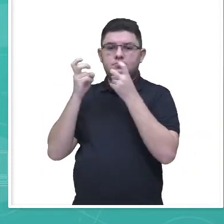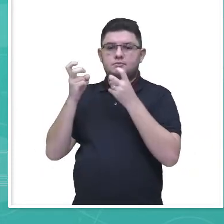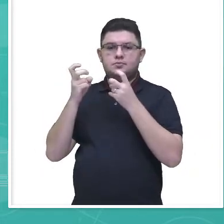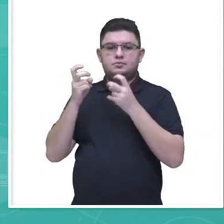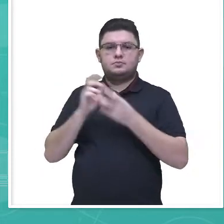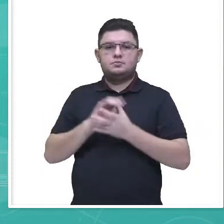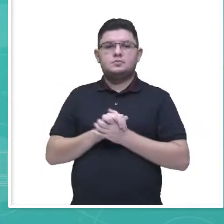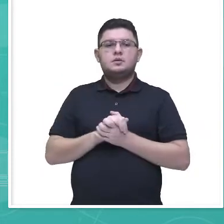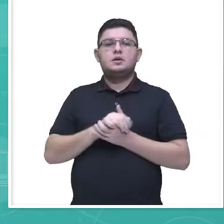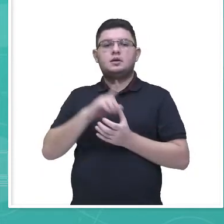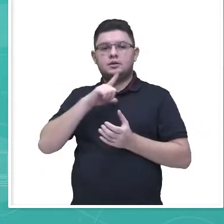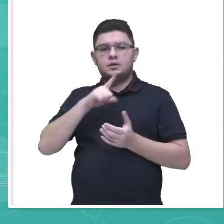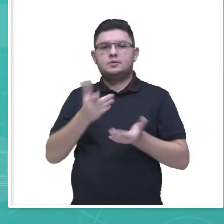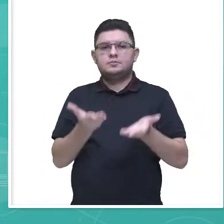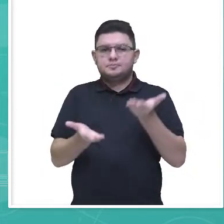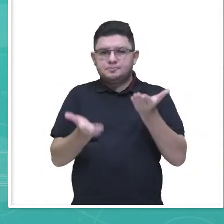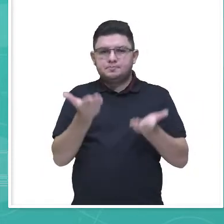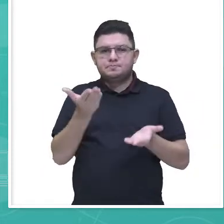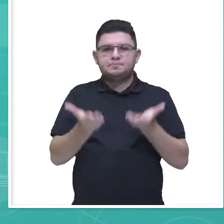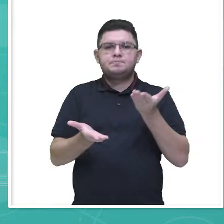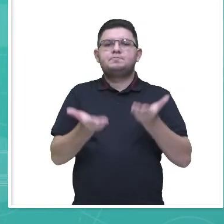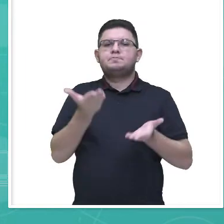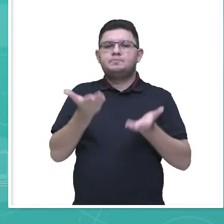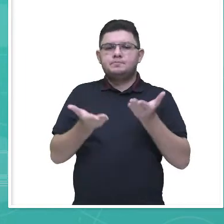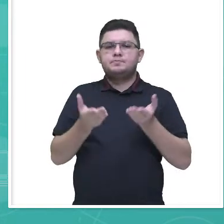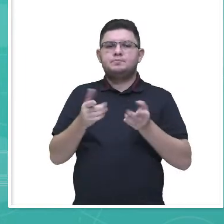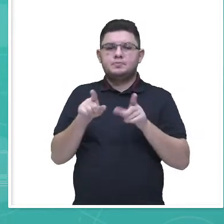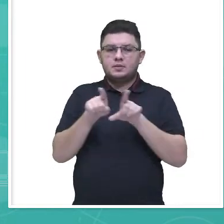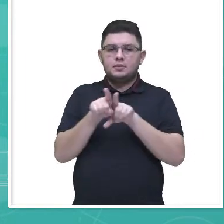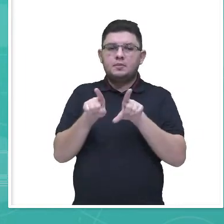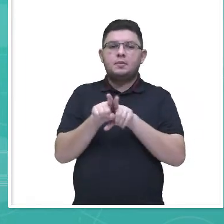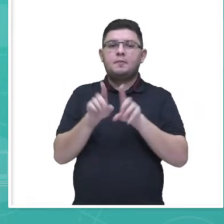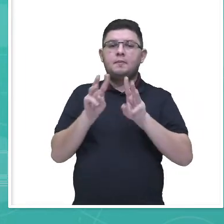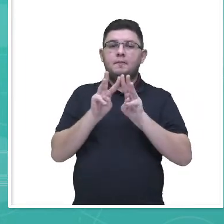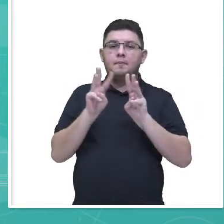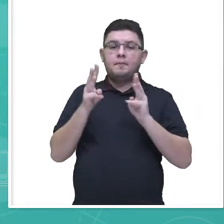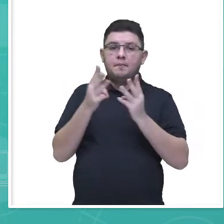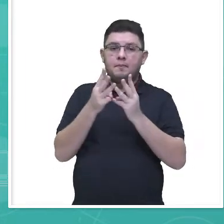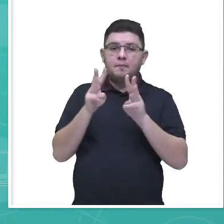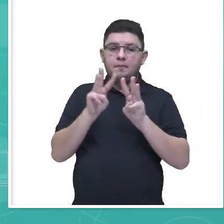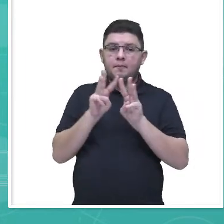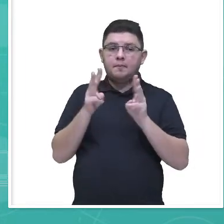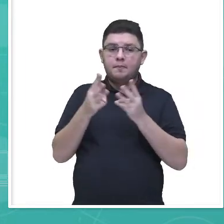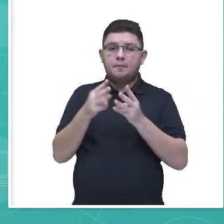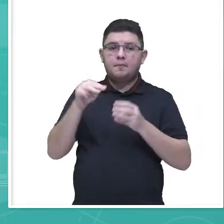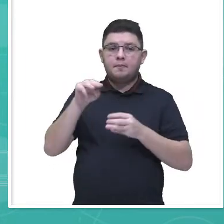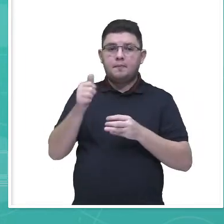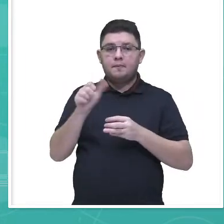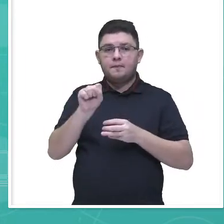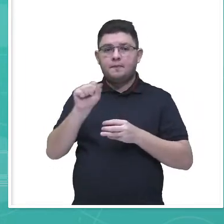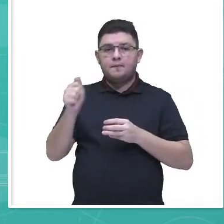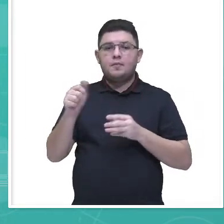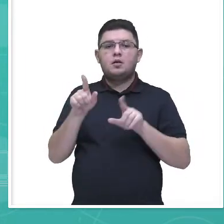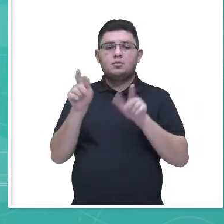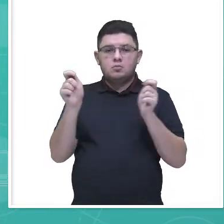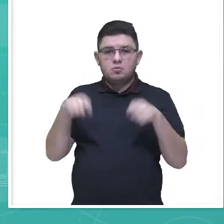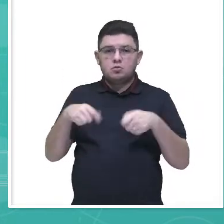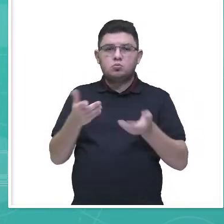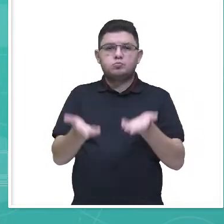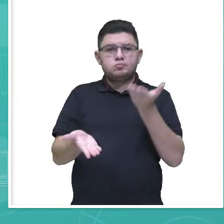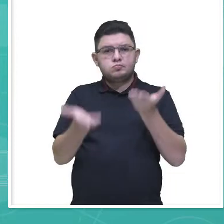uma balança, E a massa, ela pode ser medida também por uma balança. E aqui a gente tem uma